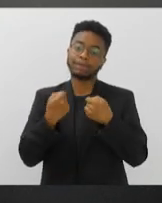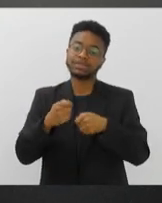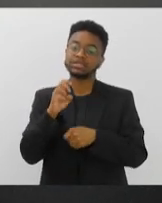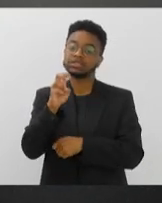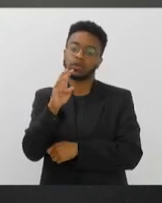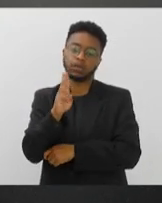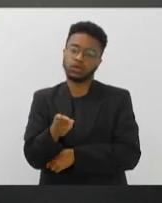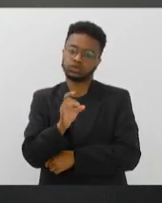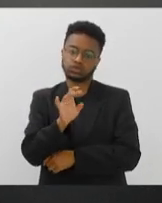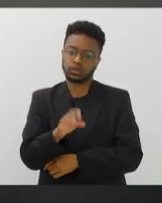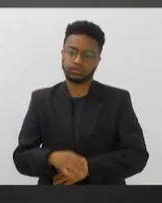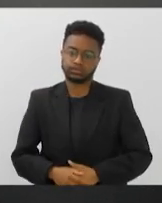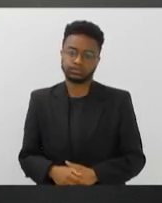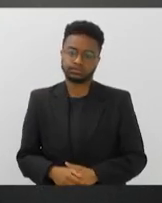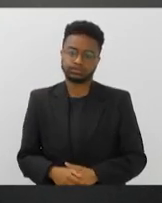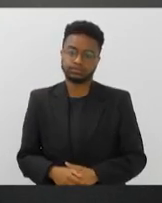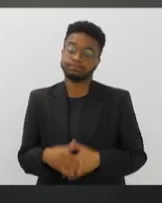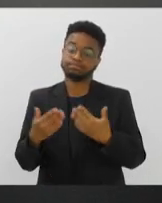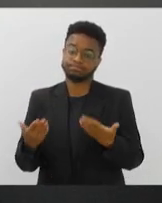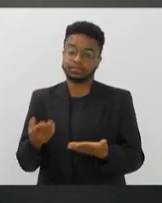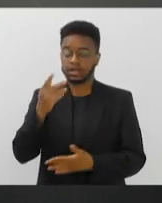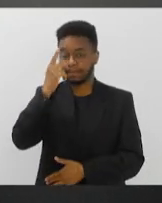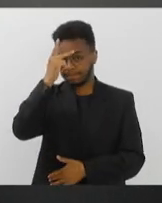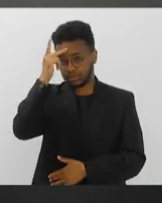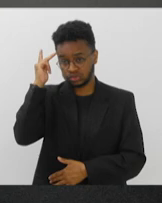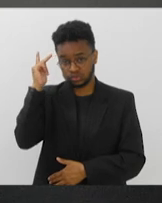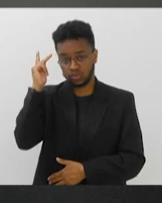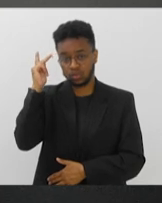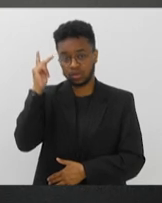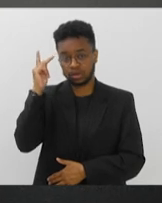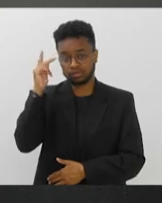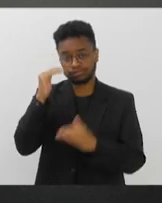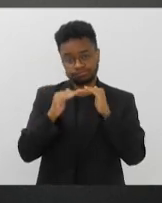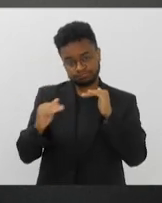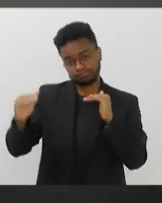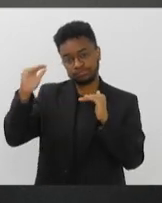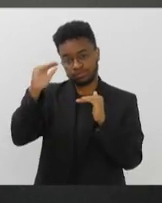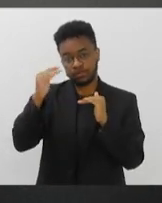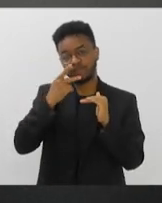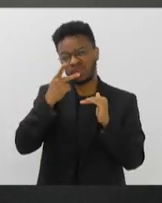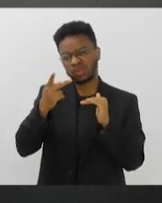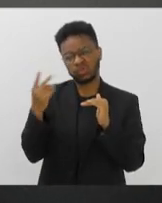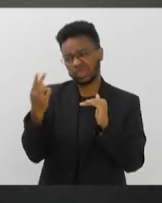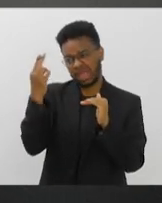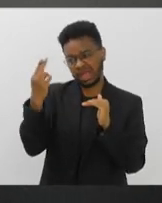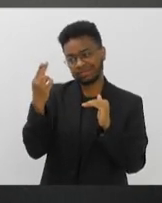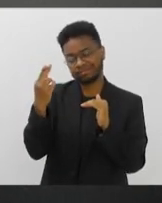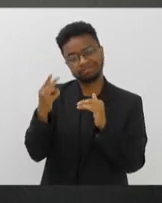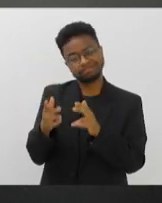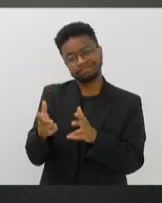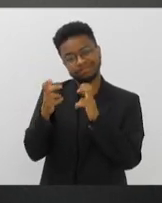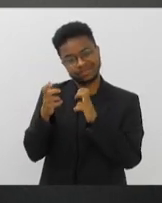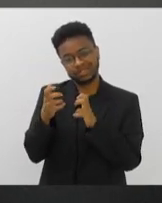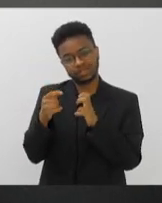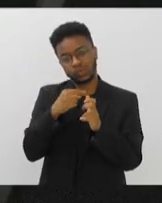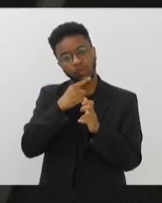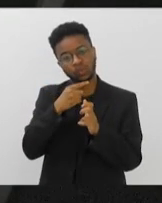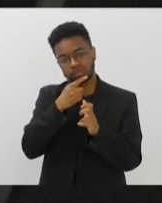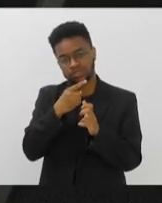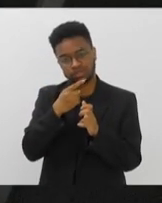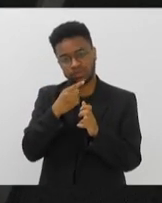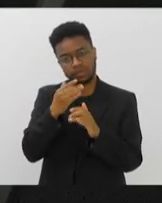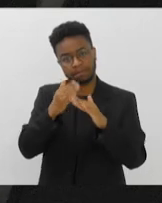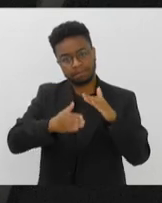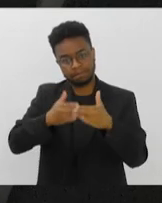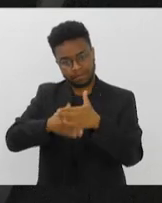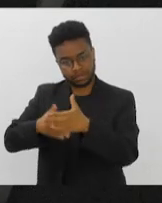cinco e aí a pessoa então que tinha oposto essa dificuldade viu que não deu certo né